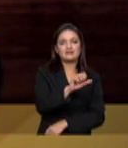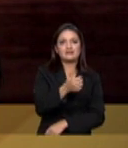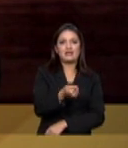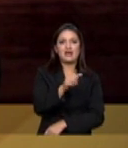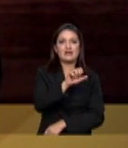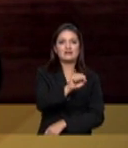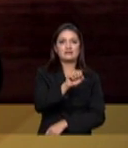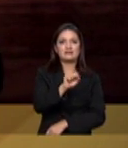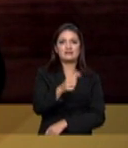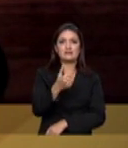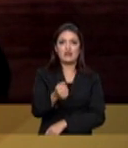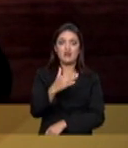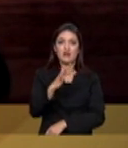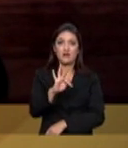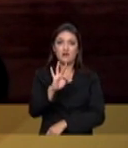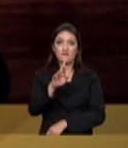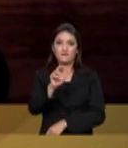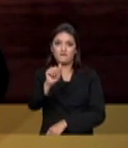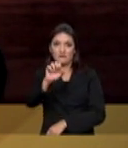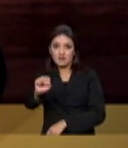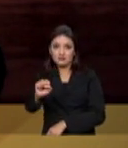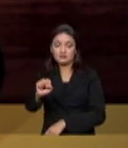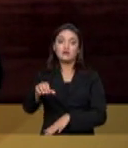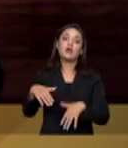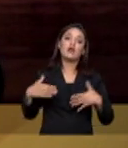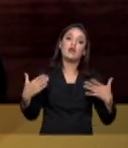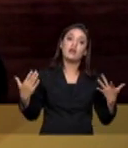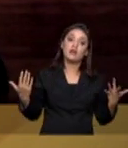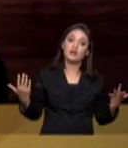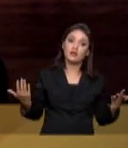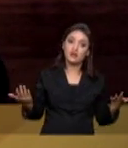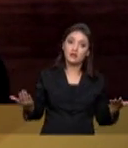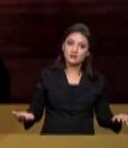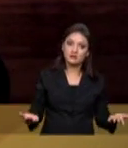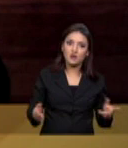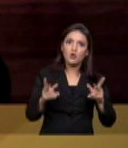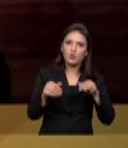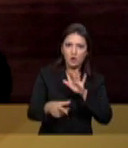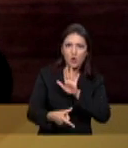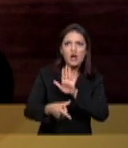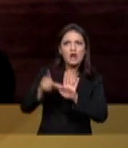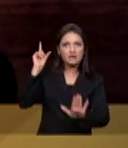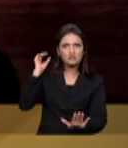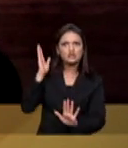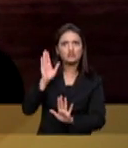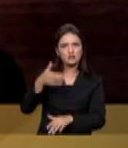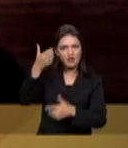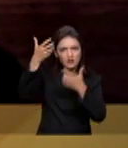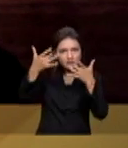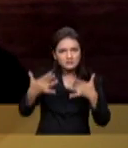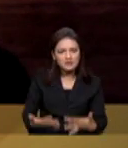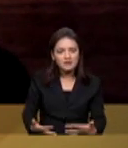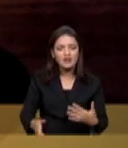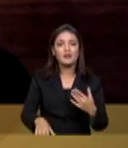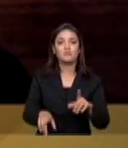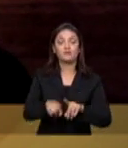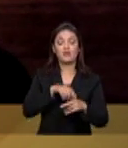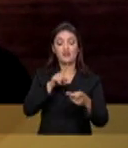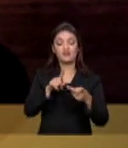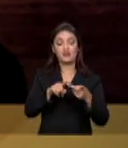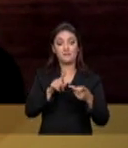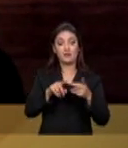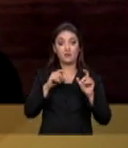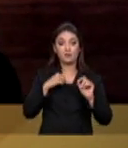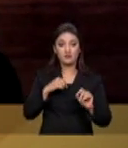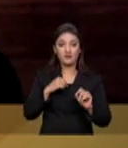levando em conta em consideração ao que antes exposto e considerando que a demarcação